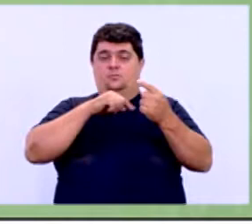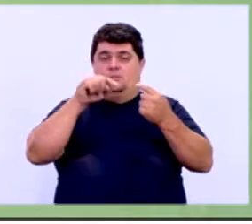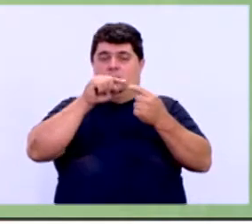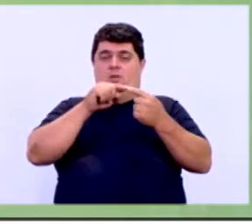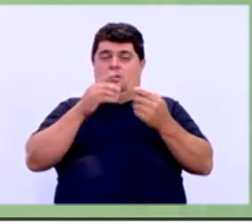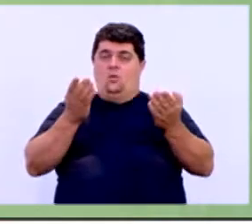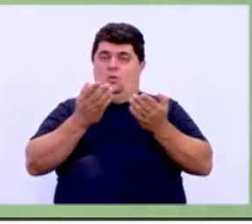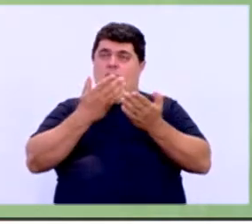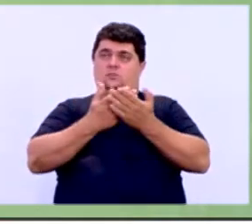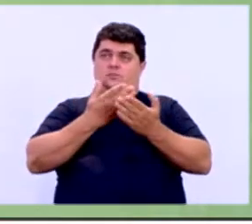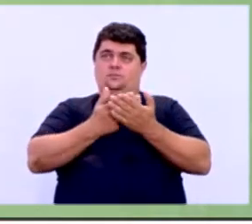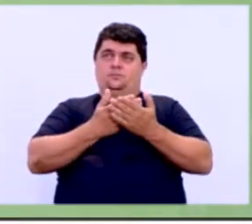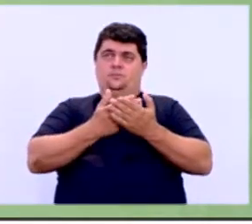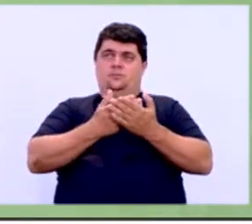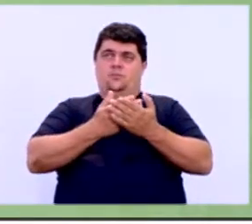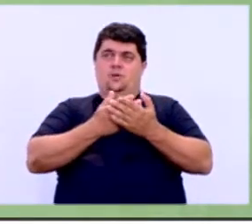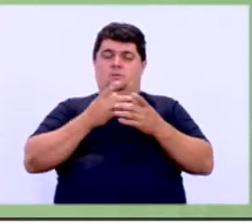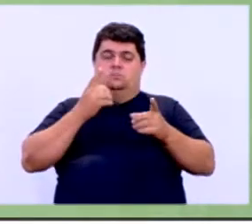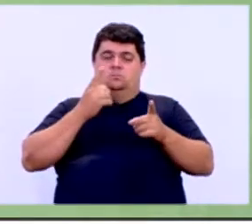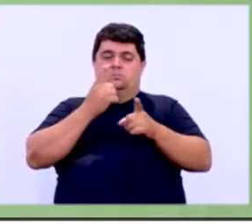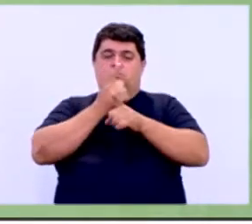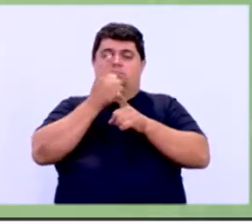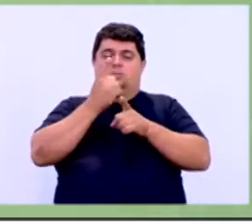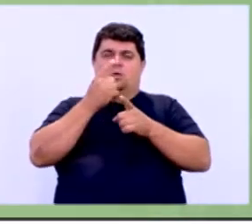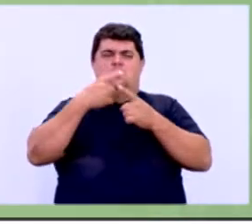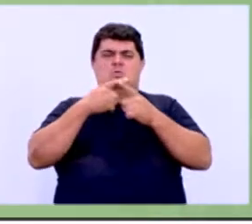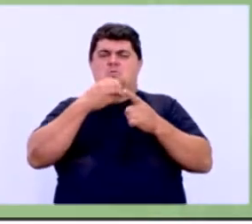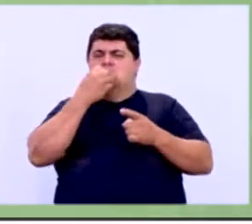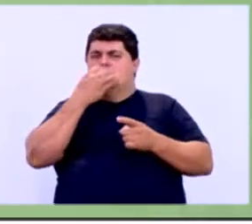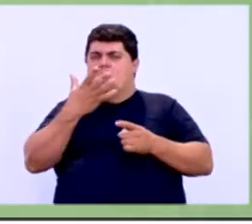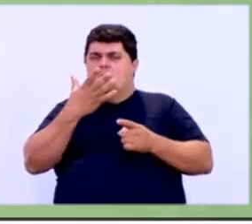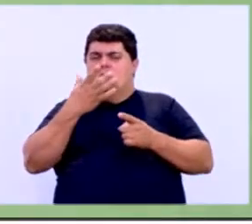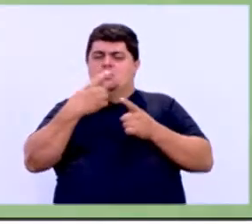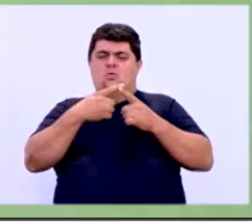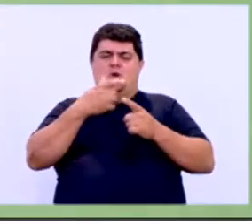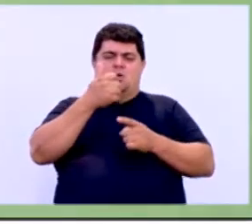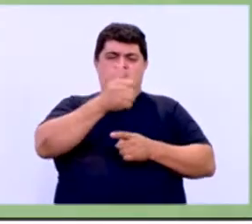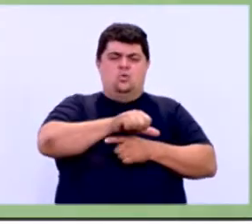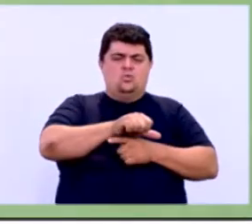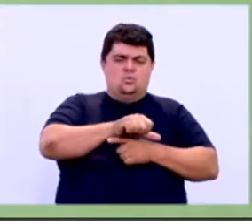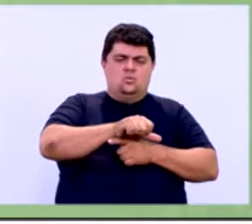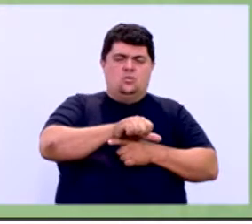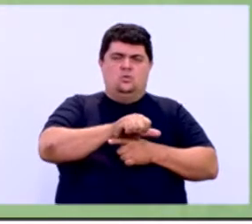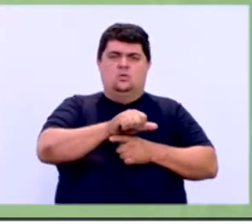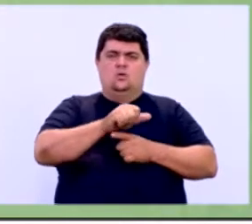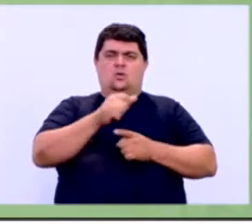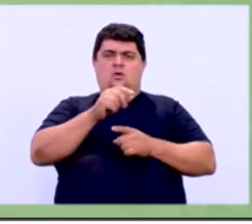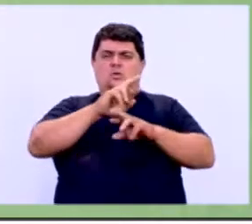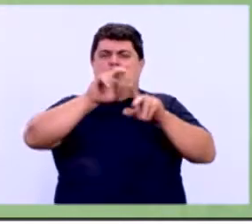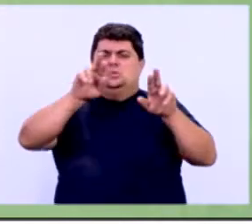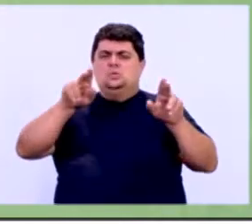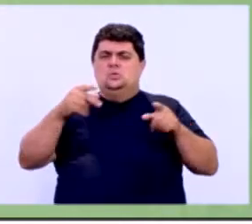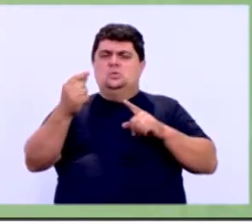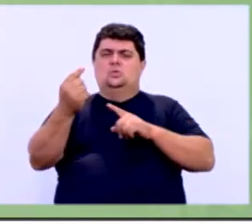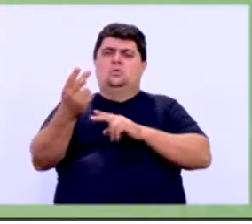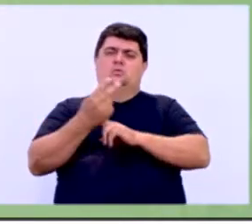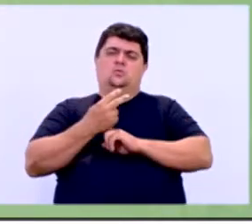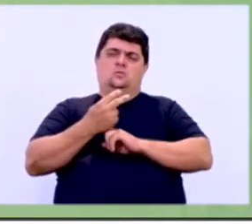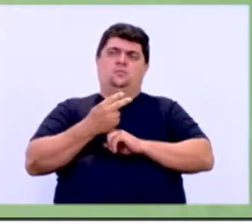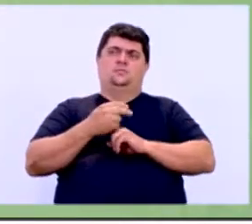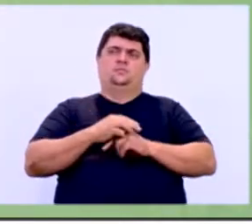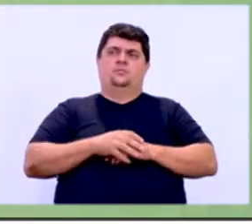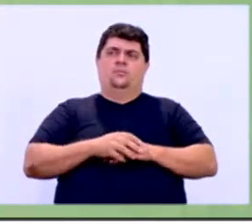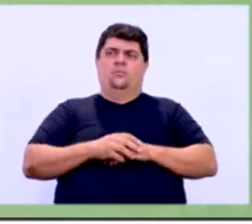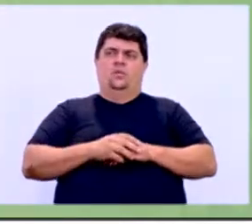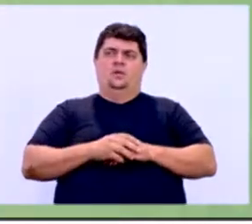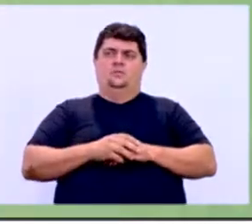nossa teleaula, né, identificar as vantagens e as desvantagens das diversas fontes de financiamento.